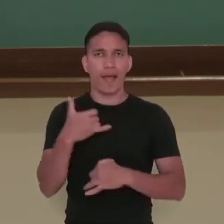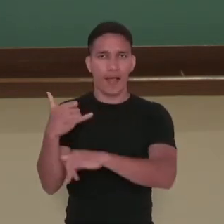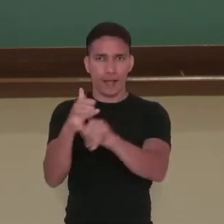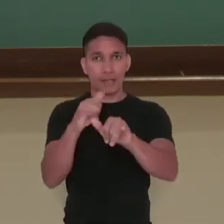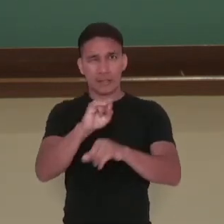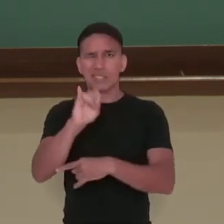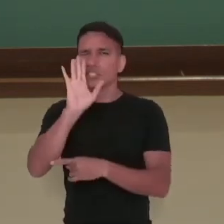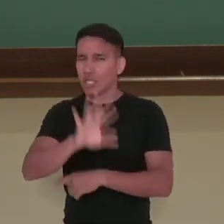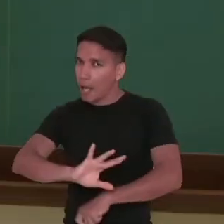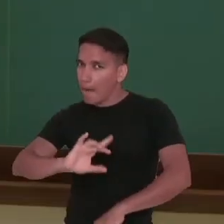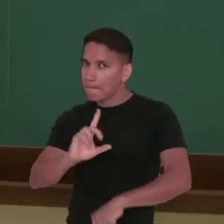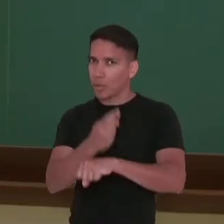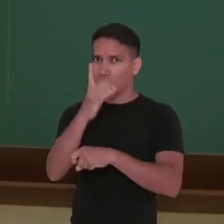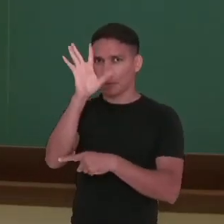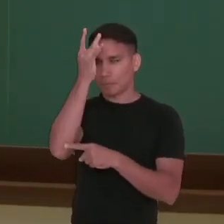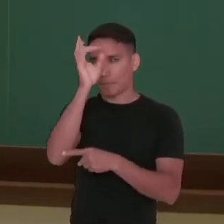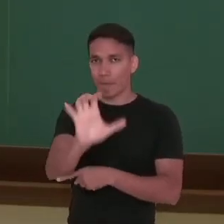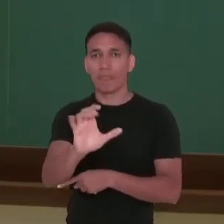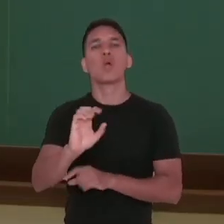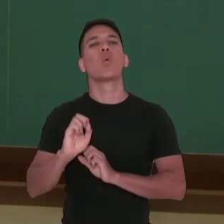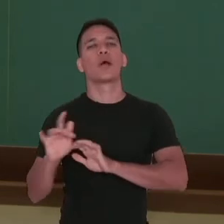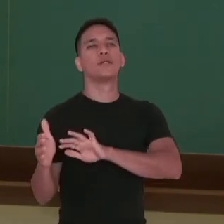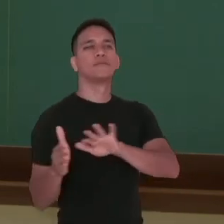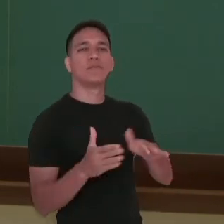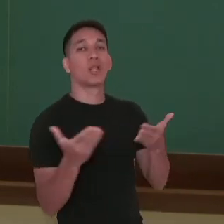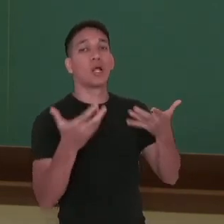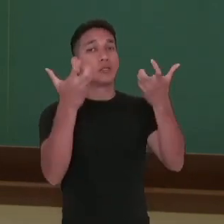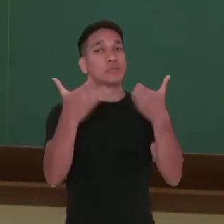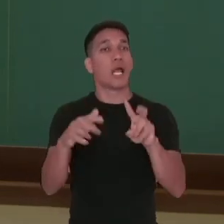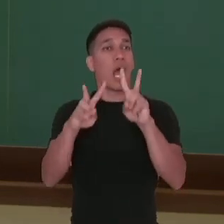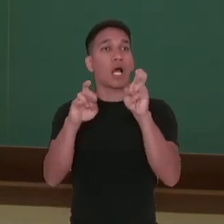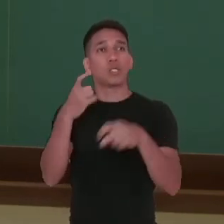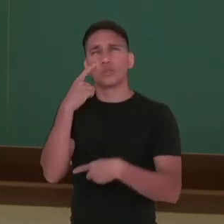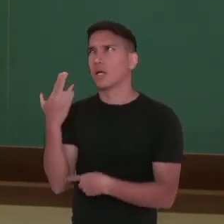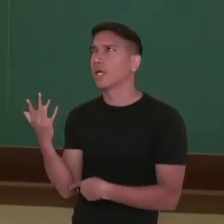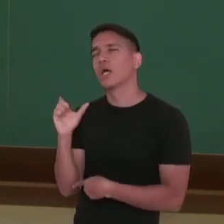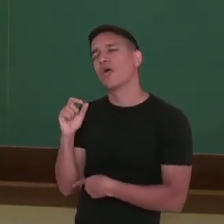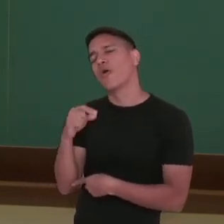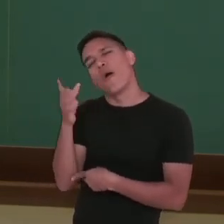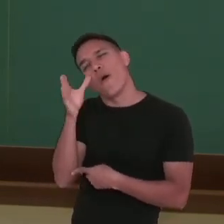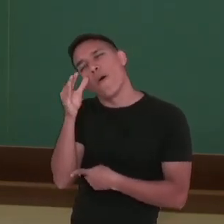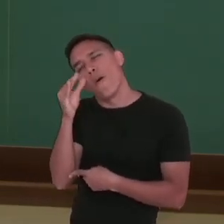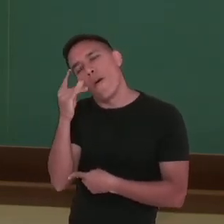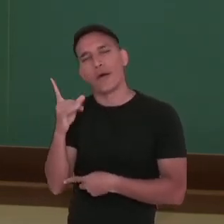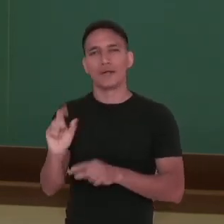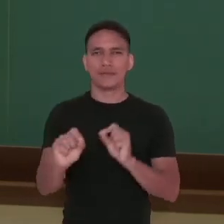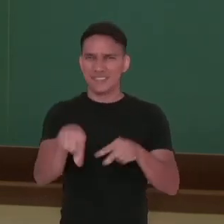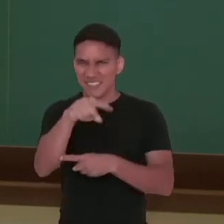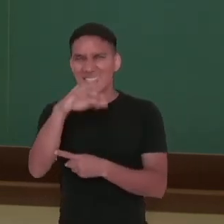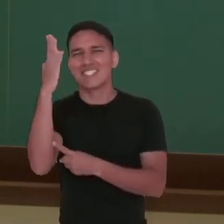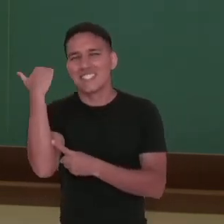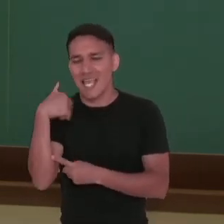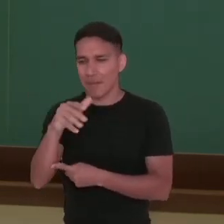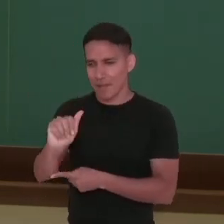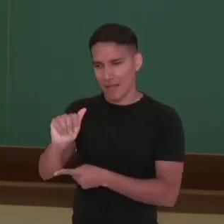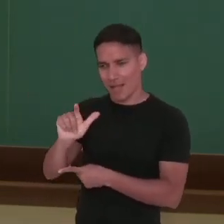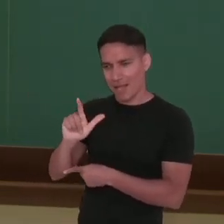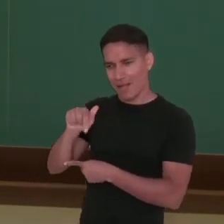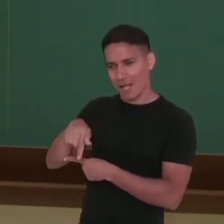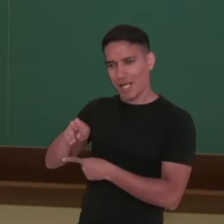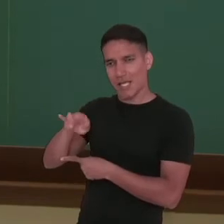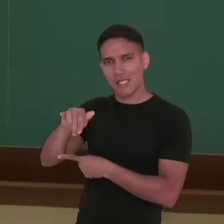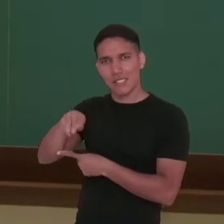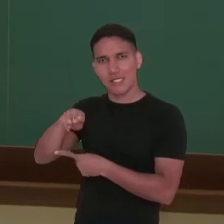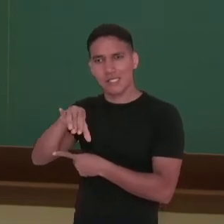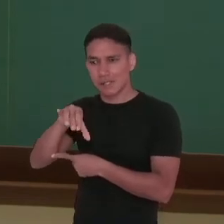você pegou essa parte, agora vamos falar um pouquinho, né, sobre algumas curiosidades. Vocês sabiam que os alquimistas, eles